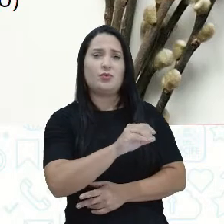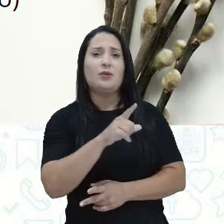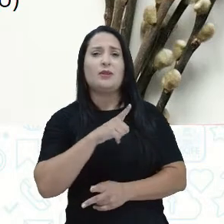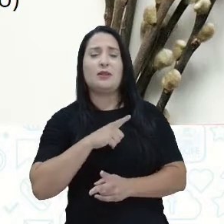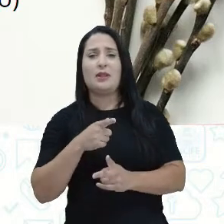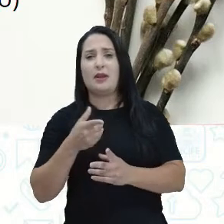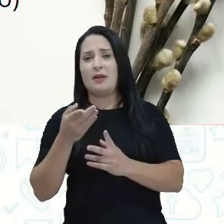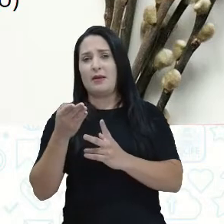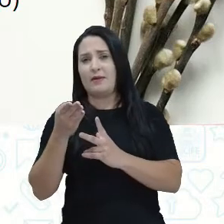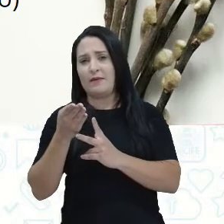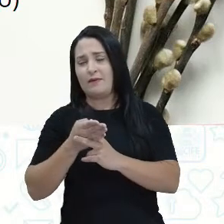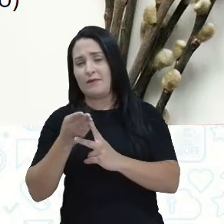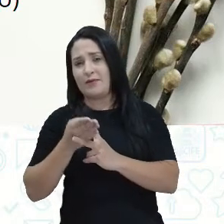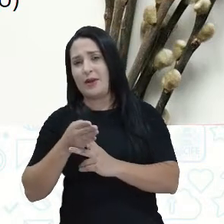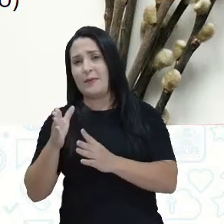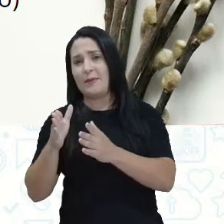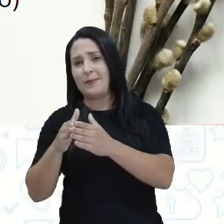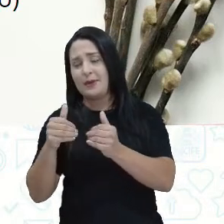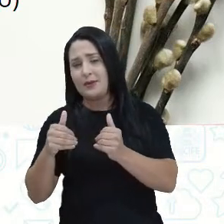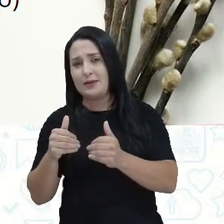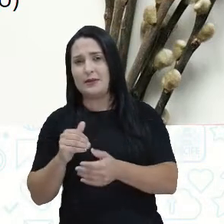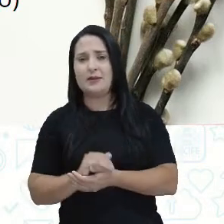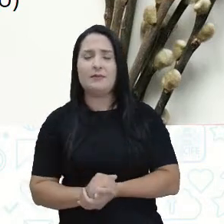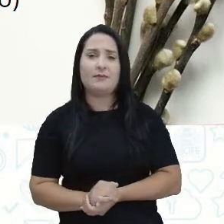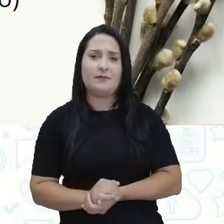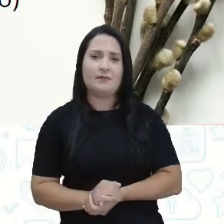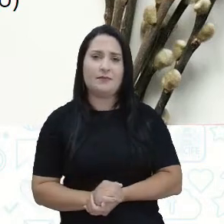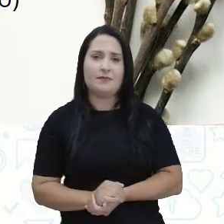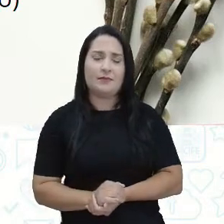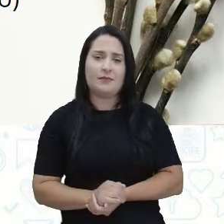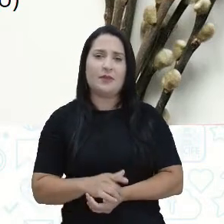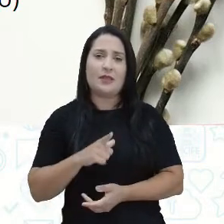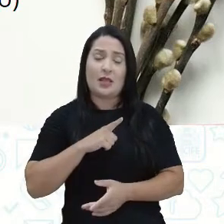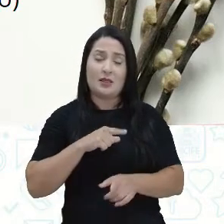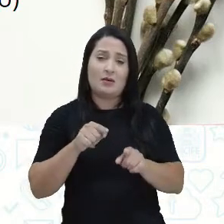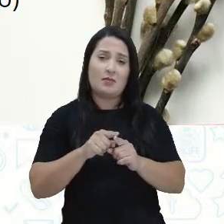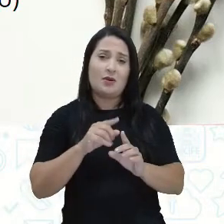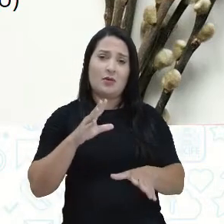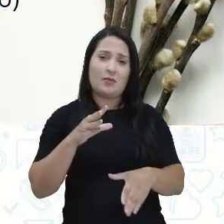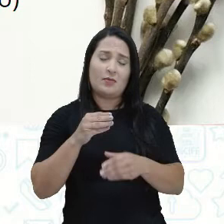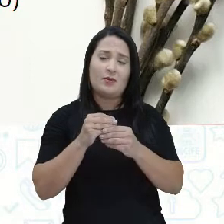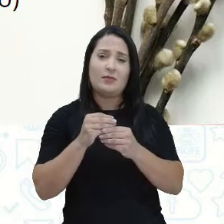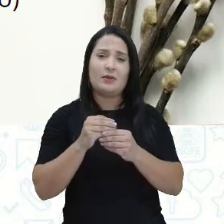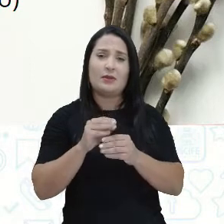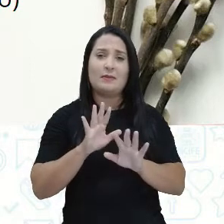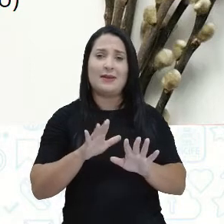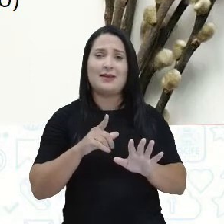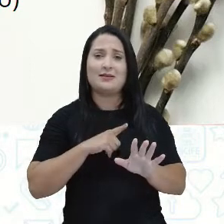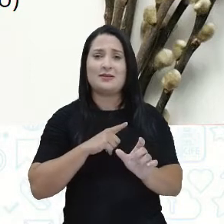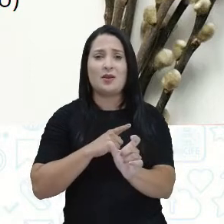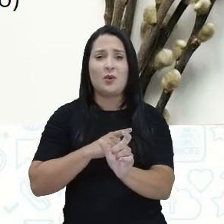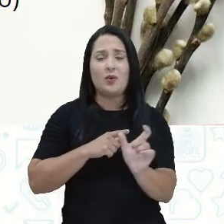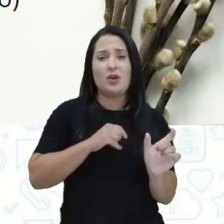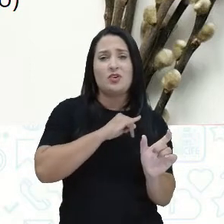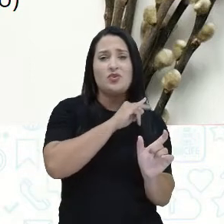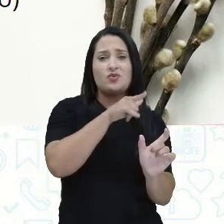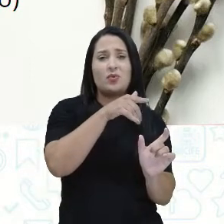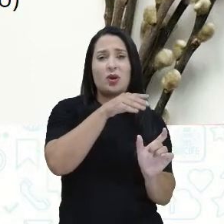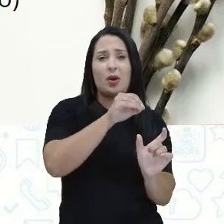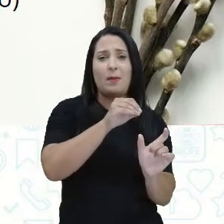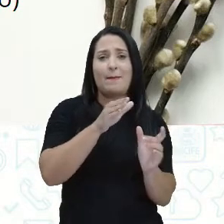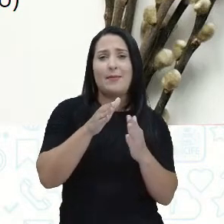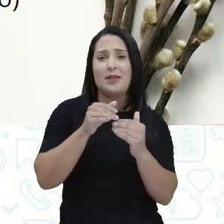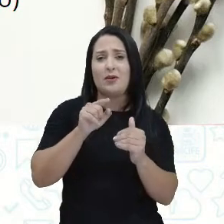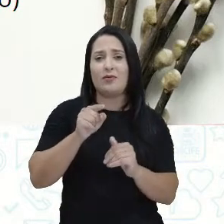verbo pedir e eu tenho o complemento. Mas quando eu isolo e eu boto João pediu, vírgula,